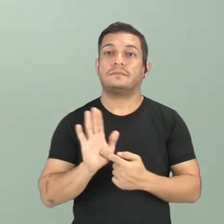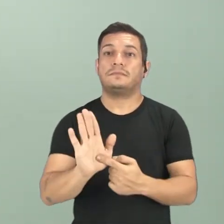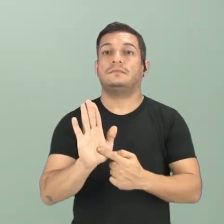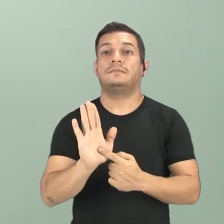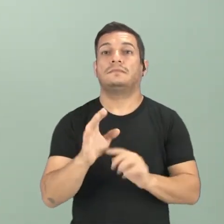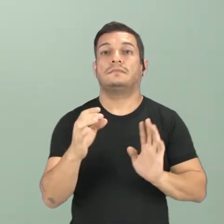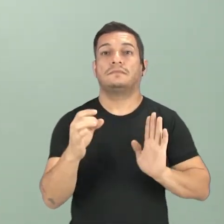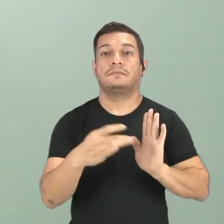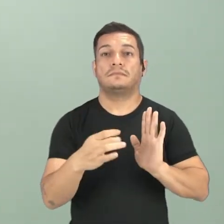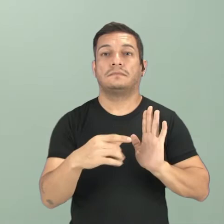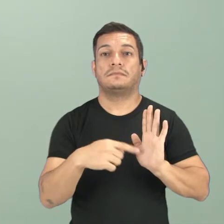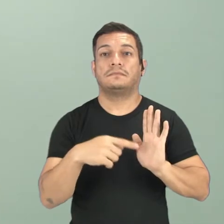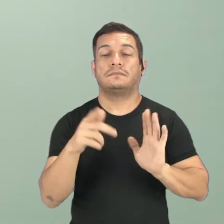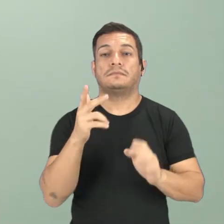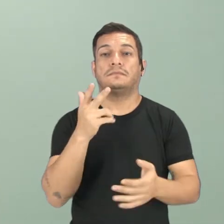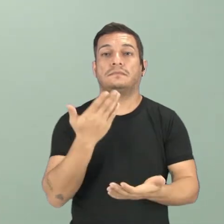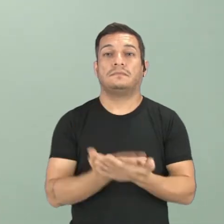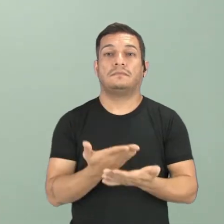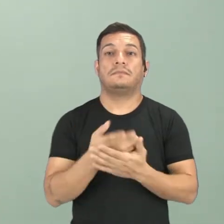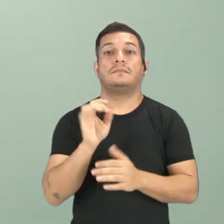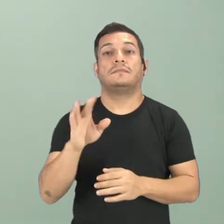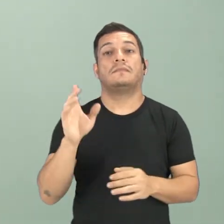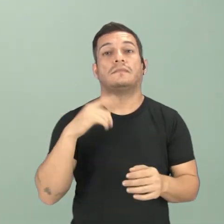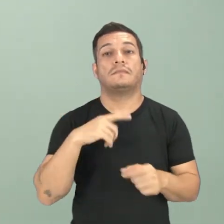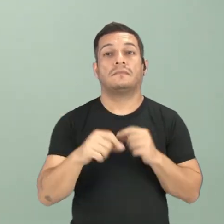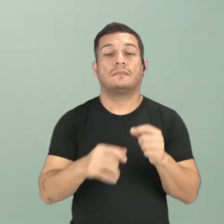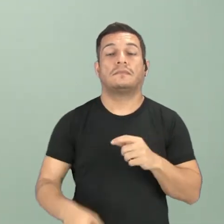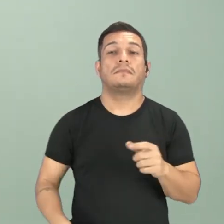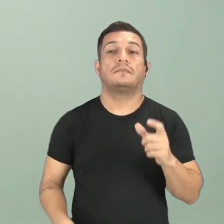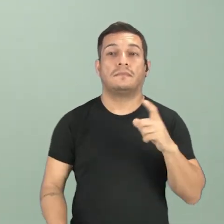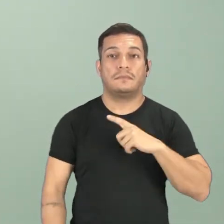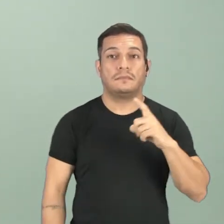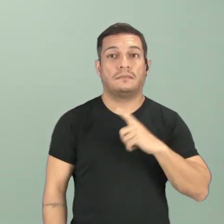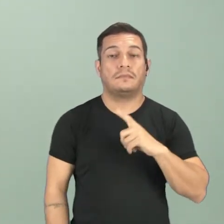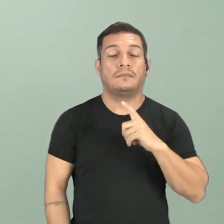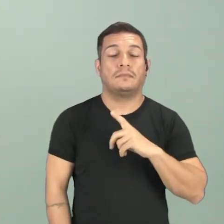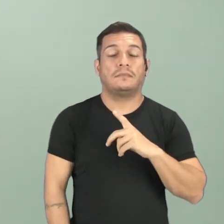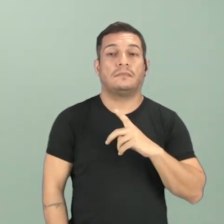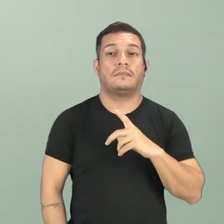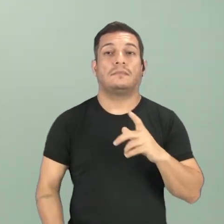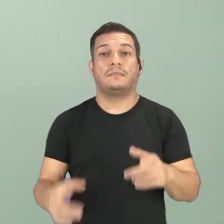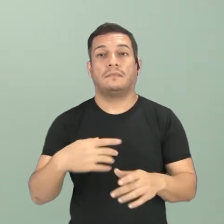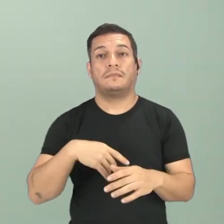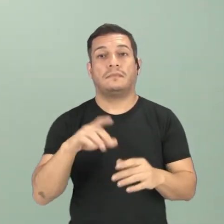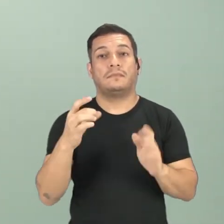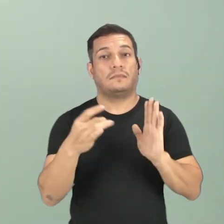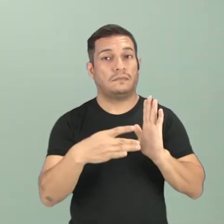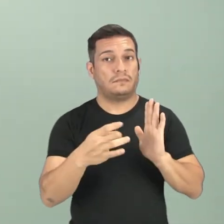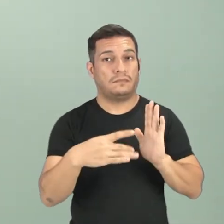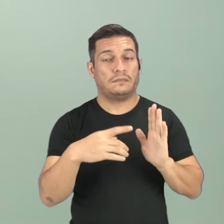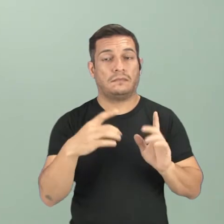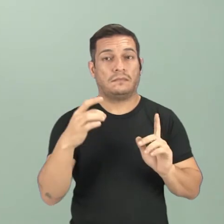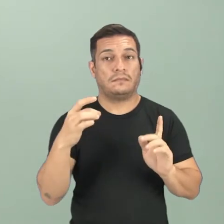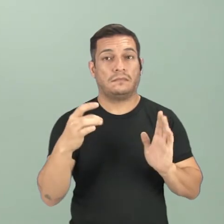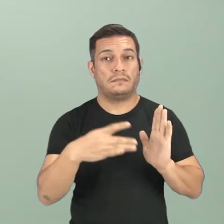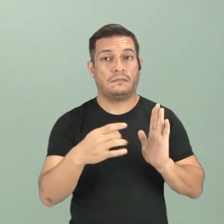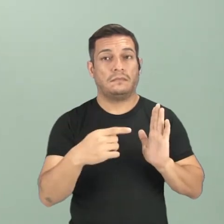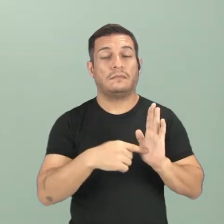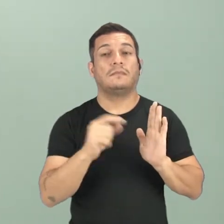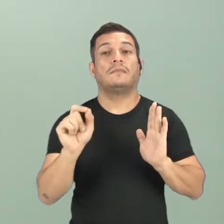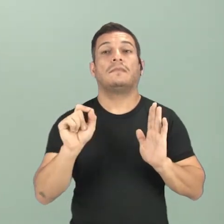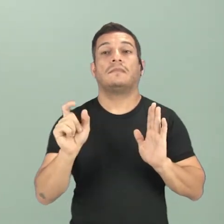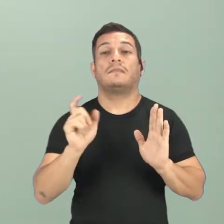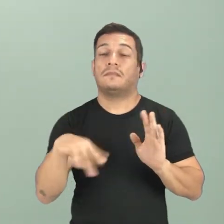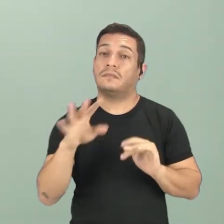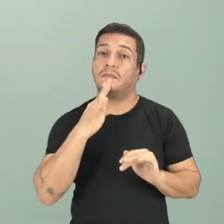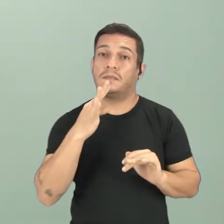nesta videoaula apenas aquelas que possuem um grande destaque, né, no que diz respeito